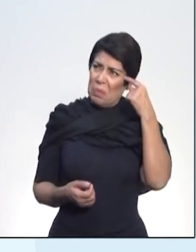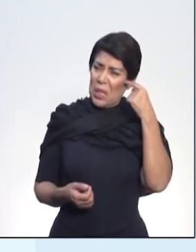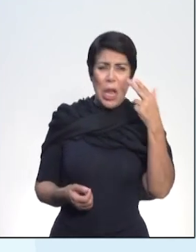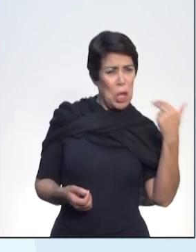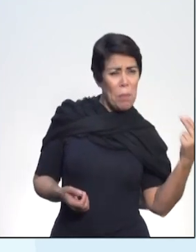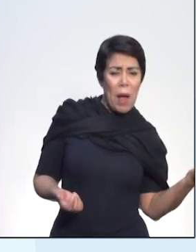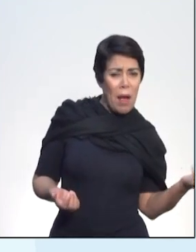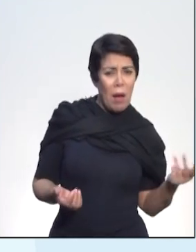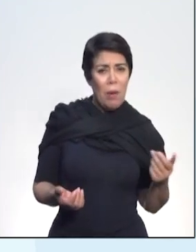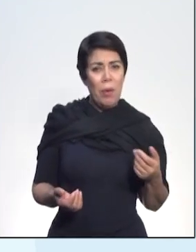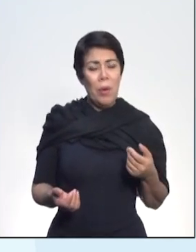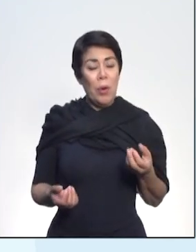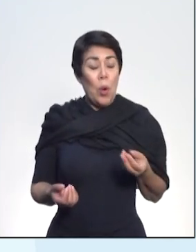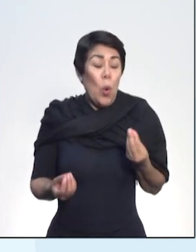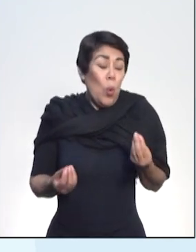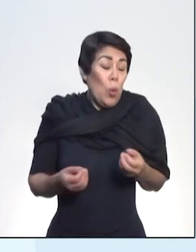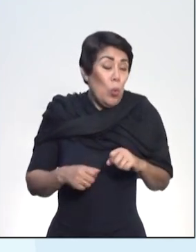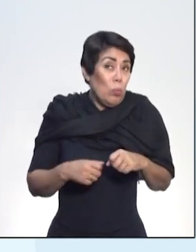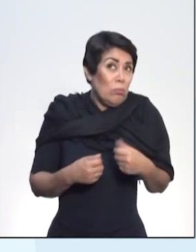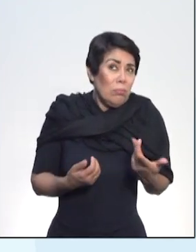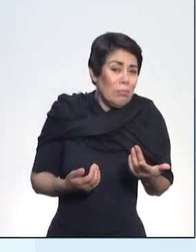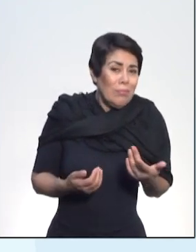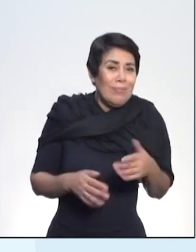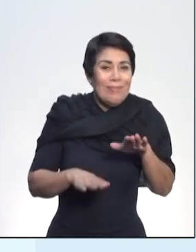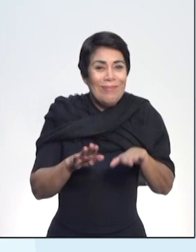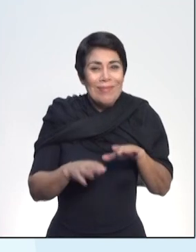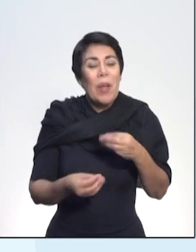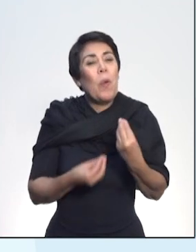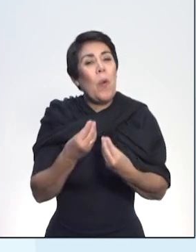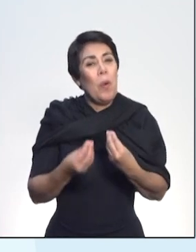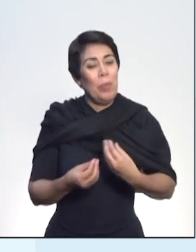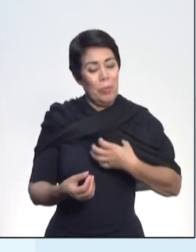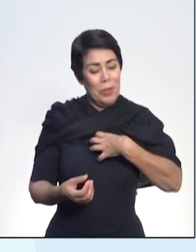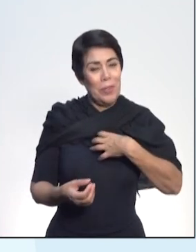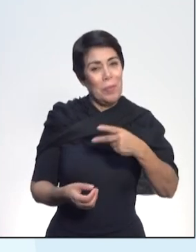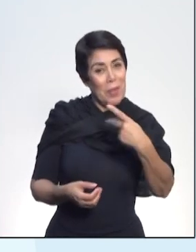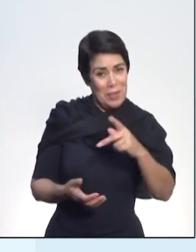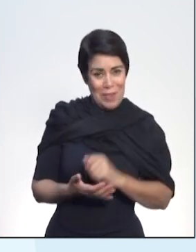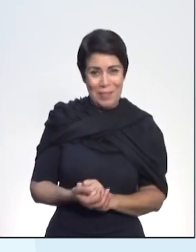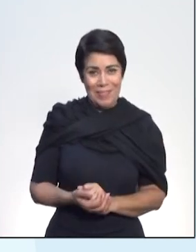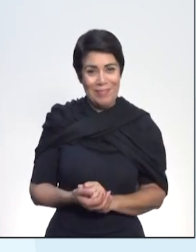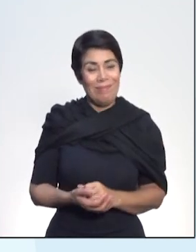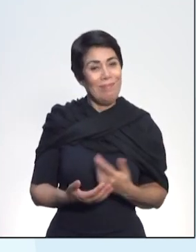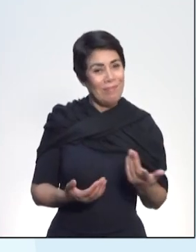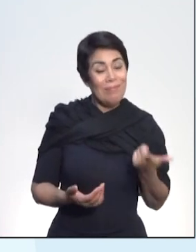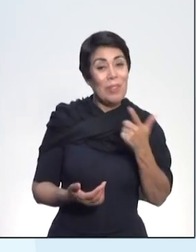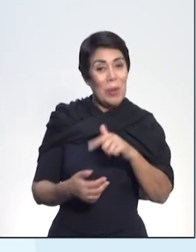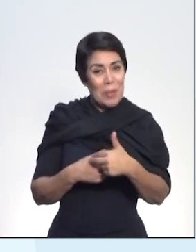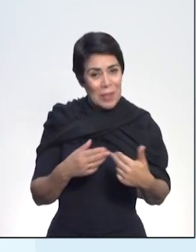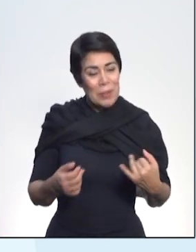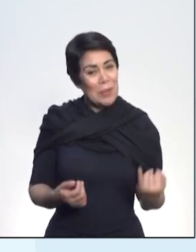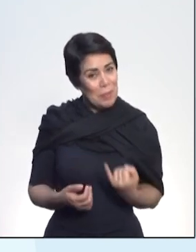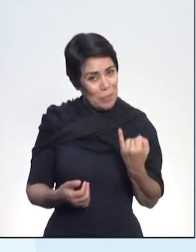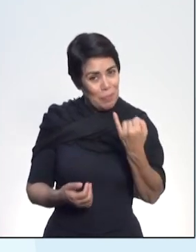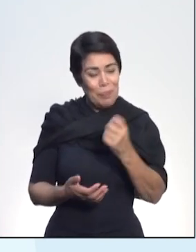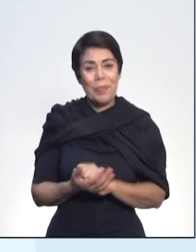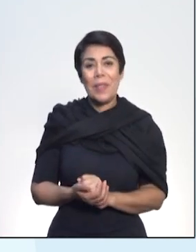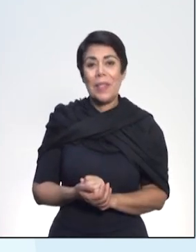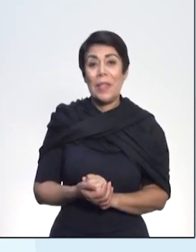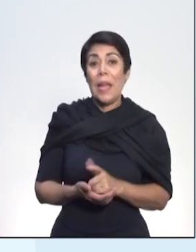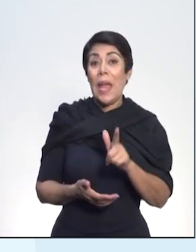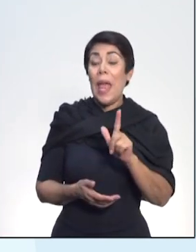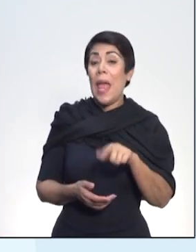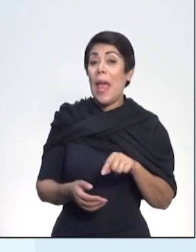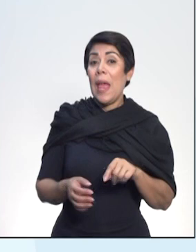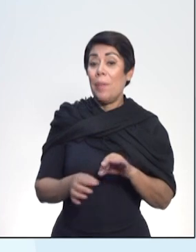tento manter a normalidade. Isso vocês se aprofundaram lá no primeiro bimestre. Um outro ponto também é a questão do preparo